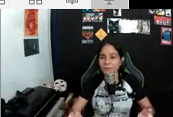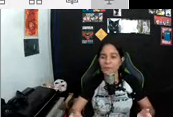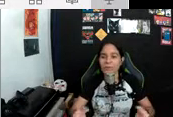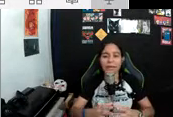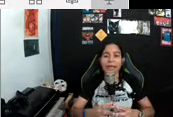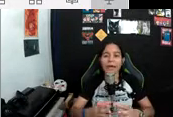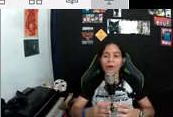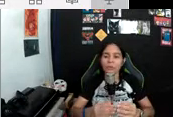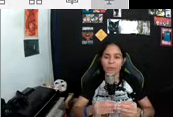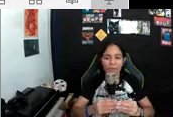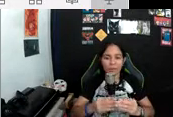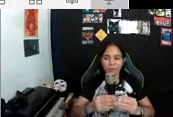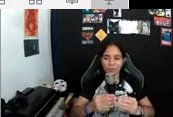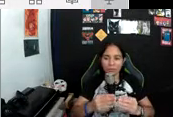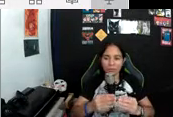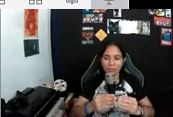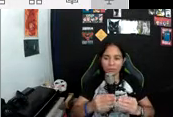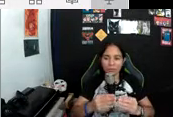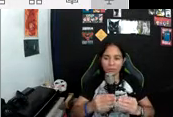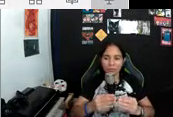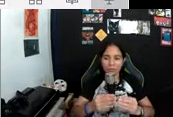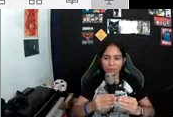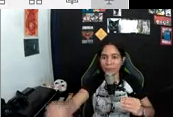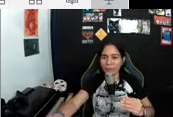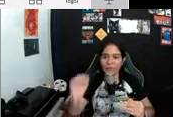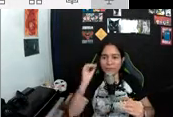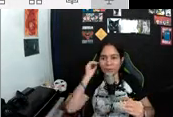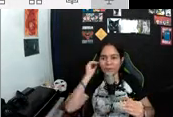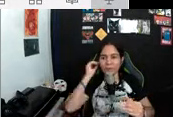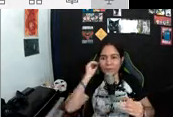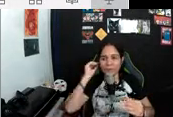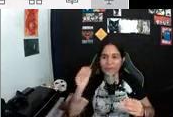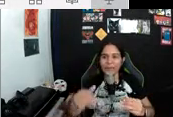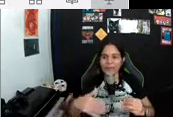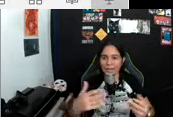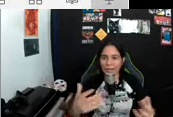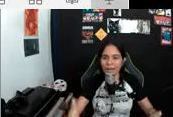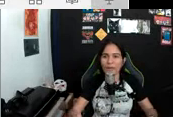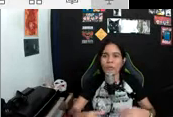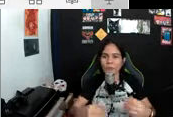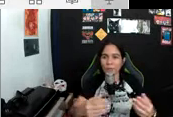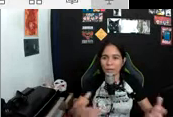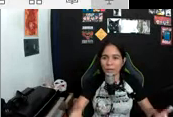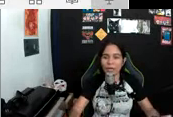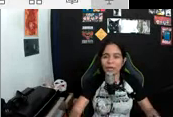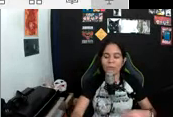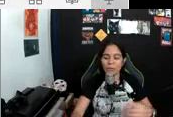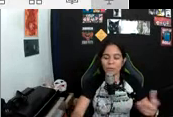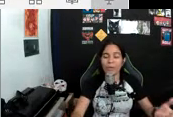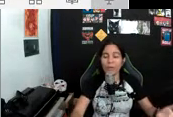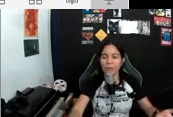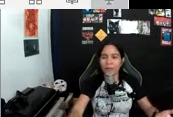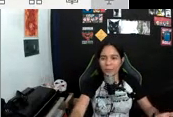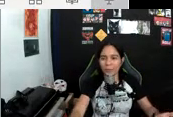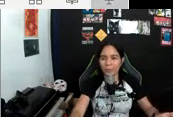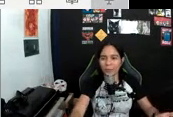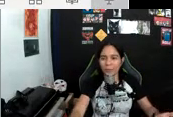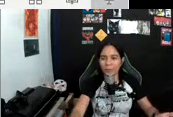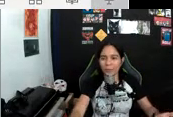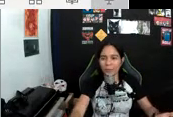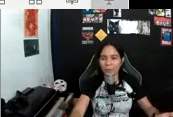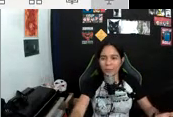Dependendo do CID, é algo que não é rápido, vamos dizer assim, né? A cura ou a melhoria